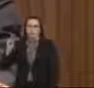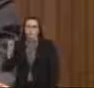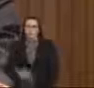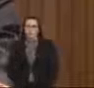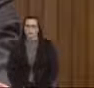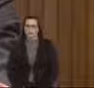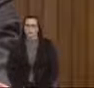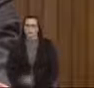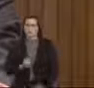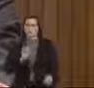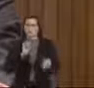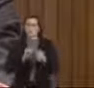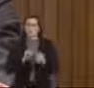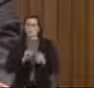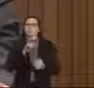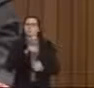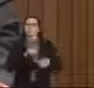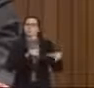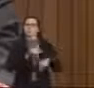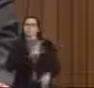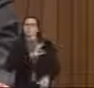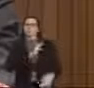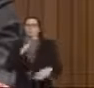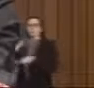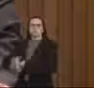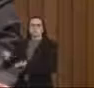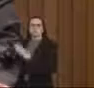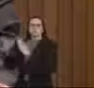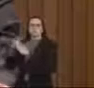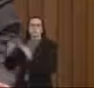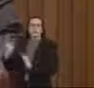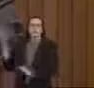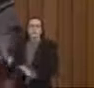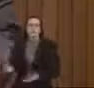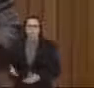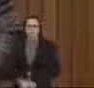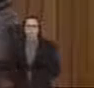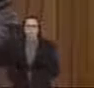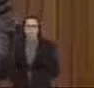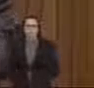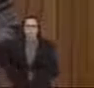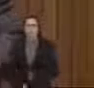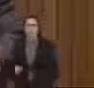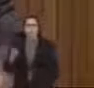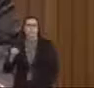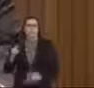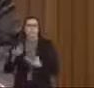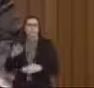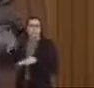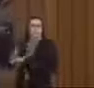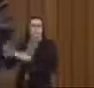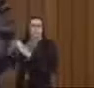operação. O que eu entendo é que um deputado estadual, para se ter uma ordem expedida para invadir uma sua